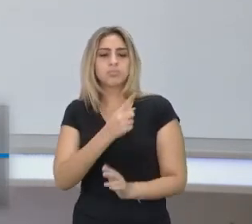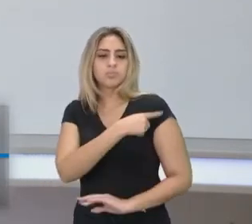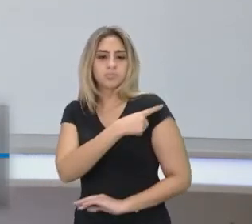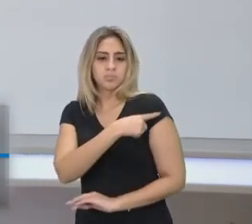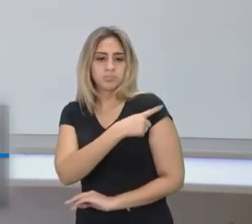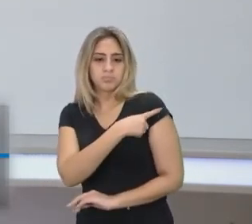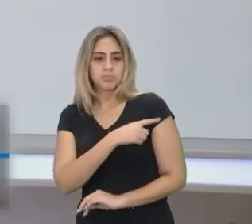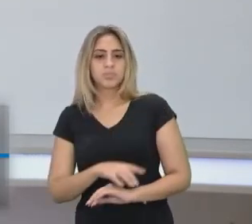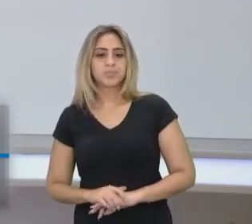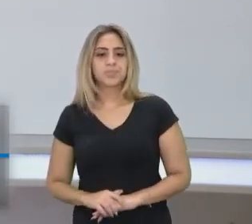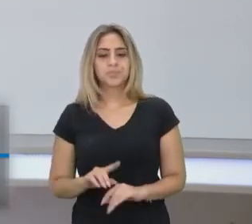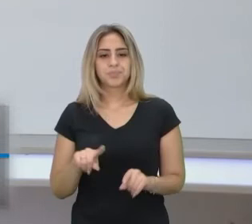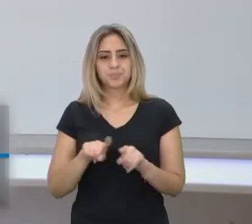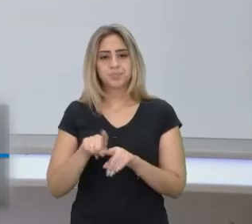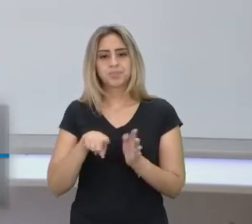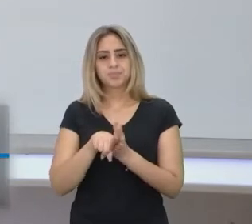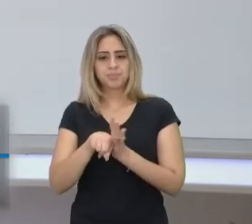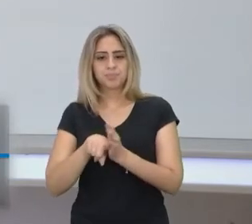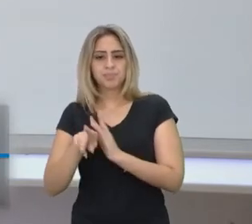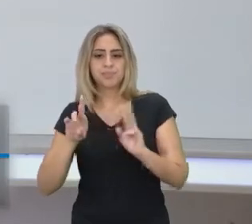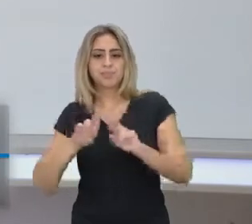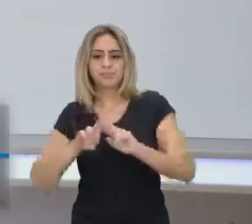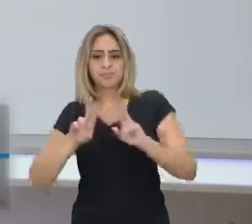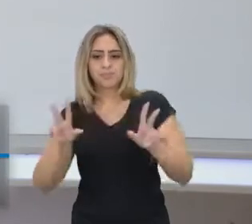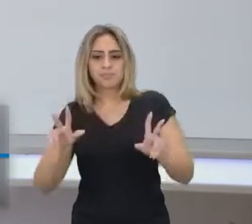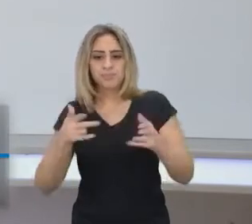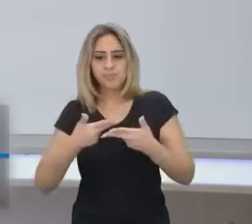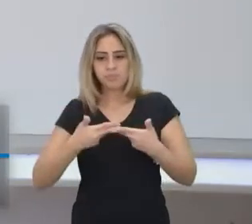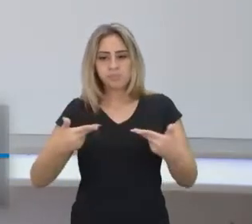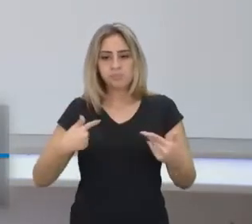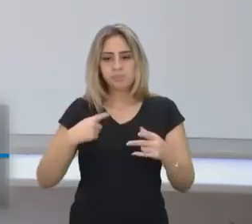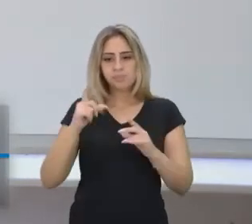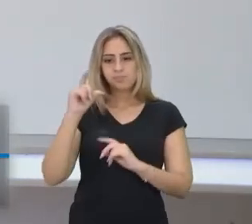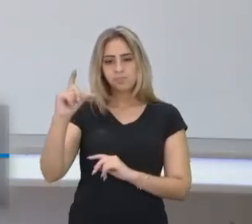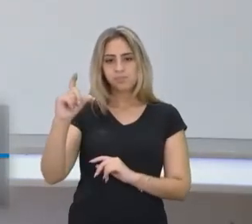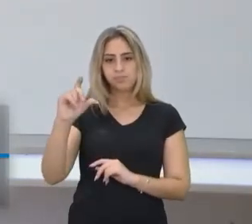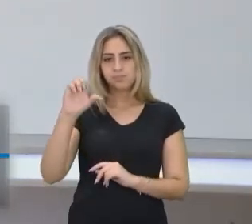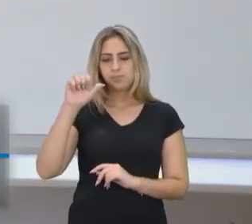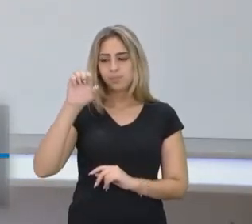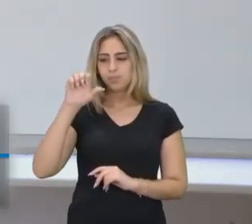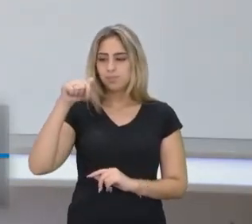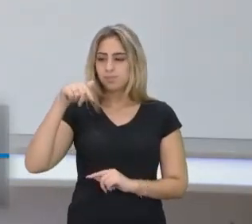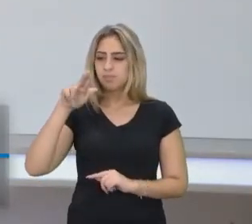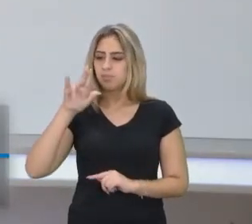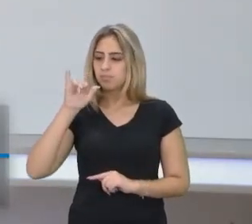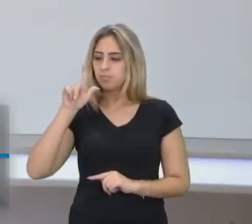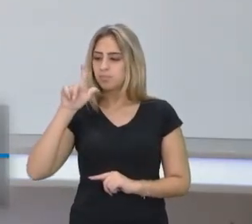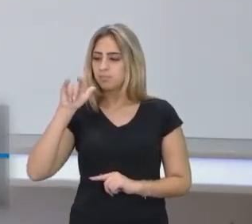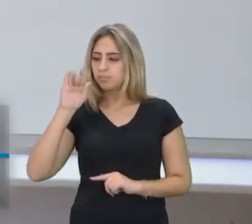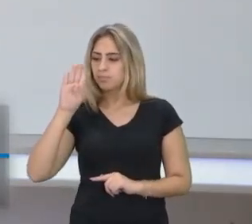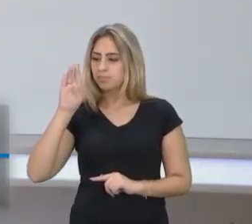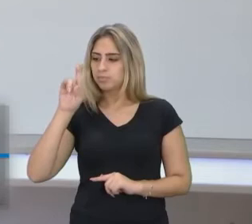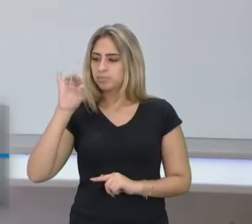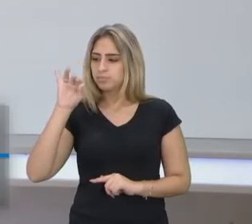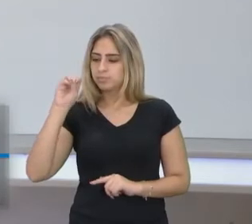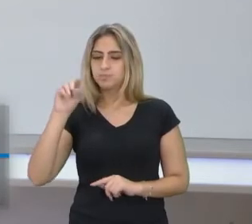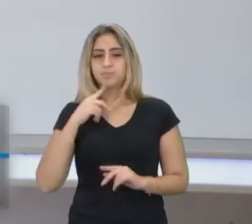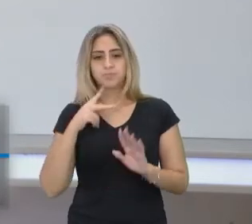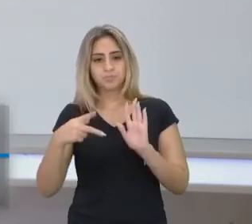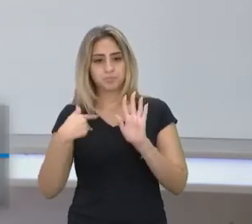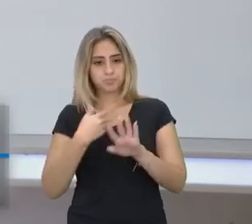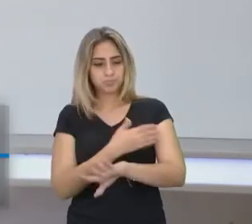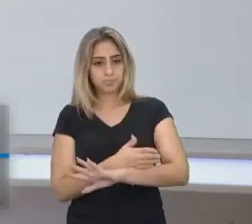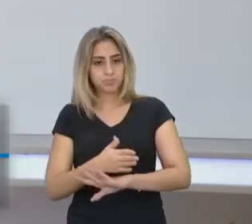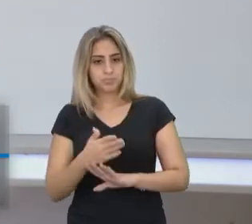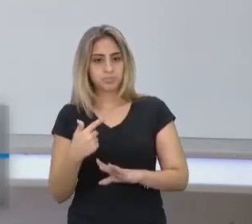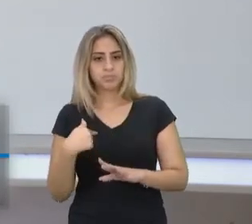série e investigar as diferentes definições da palavra equilíbrio. Então, para começo de conversa, a gente vai